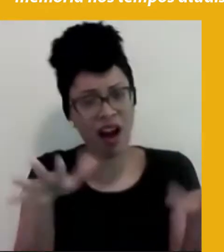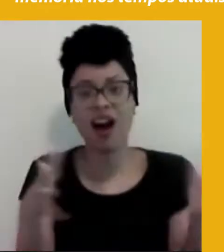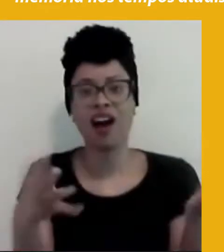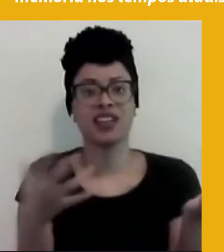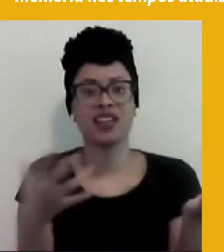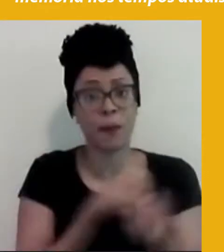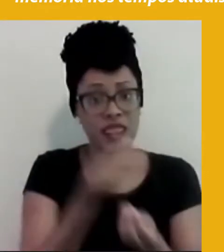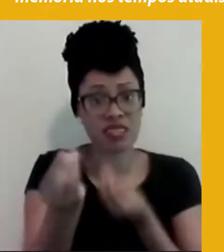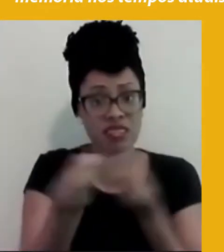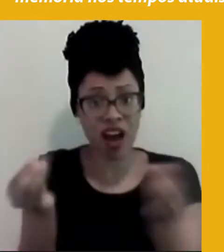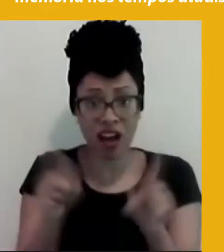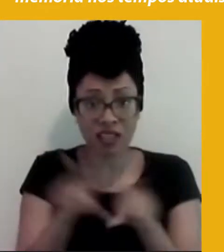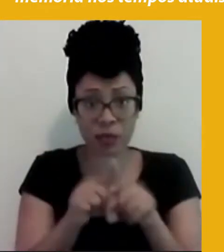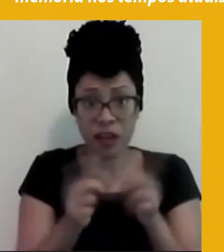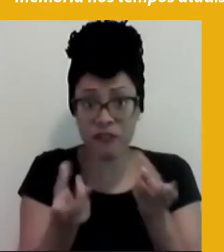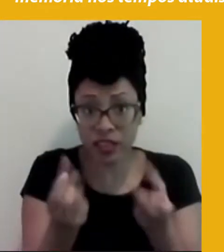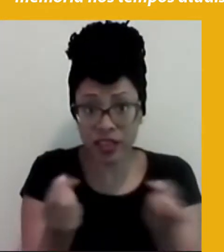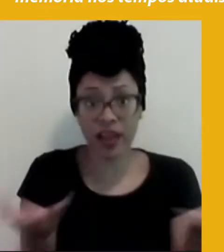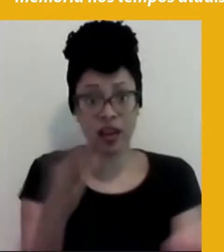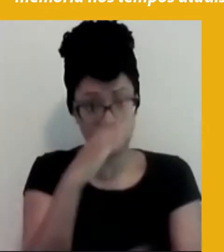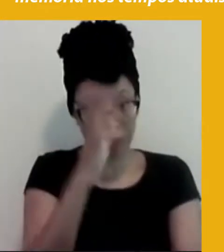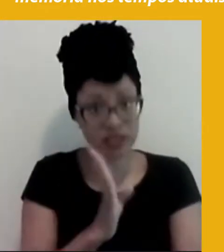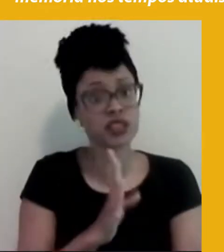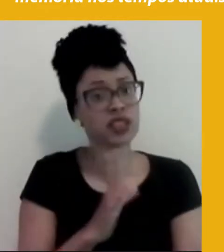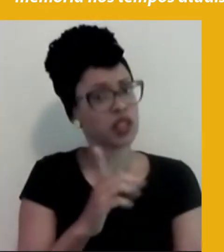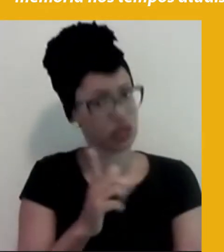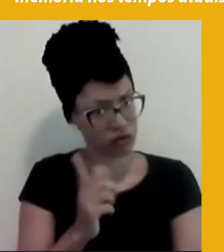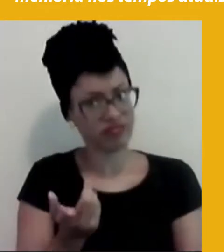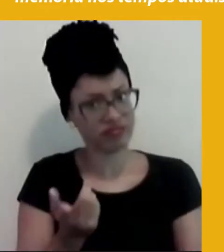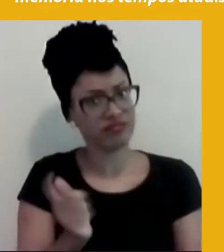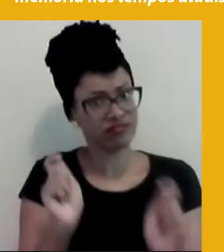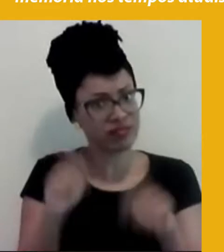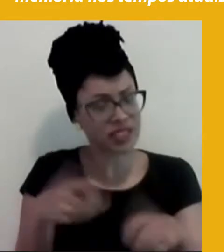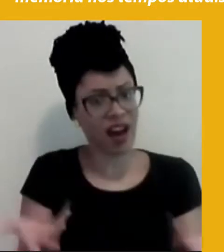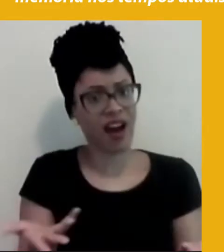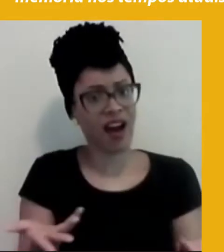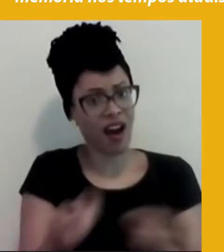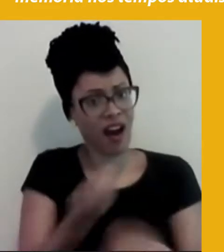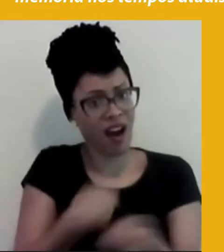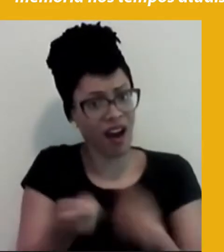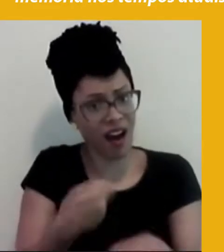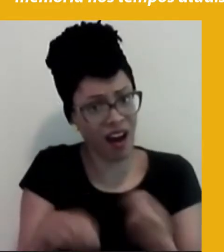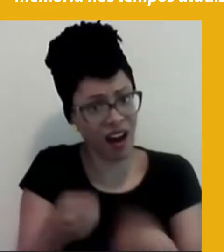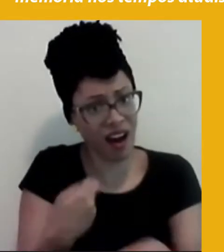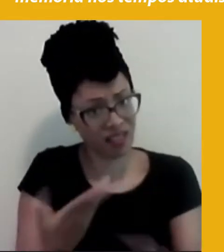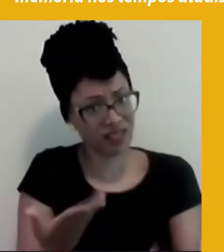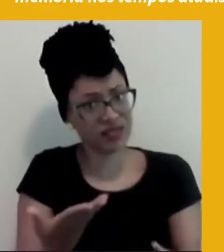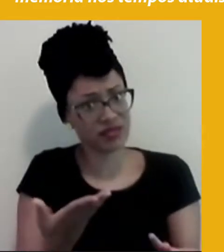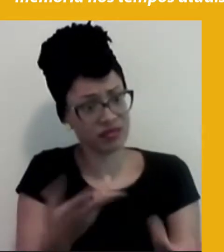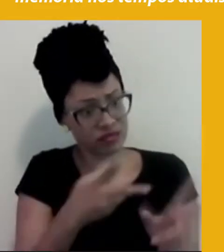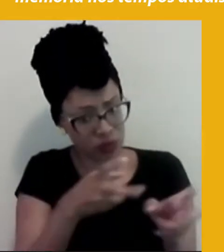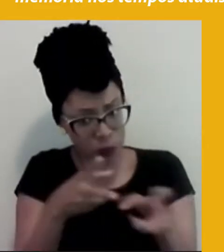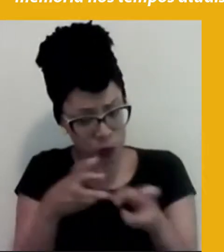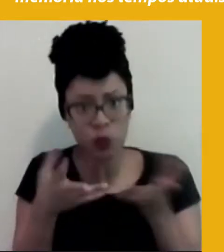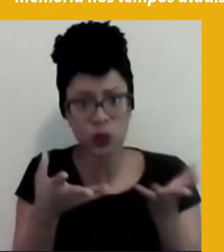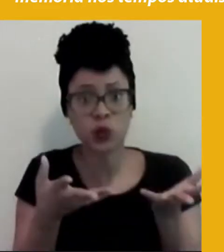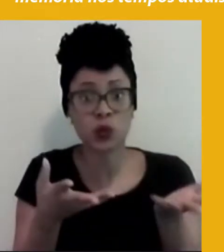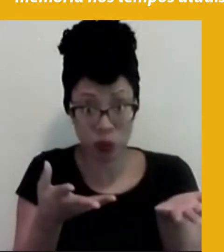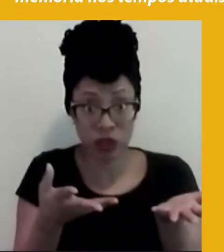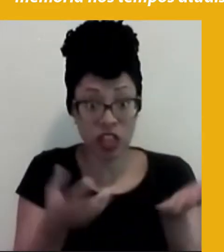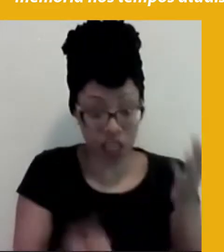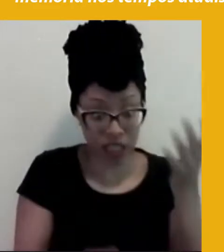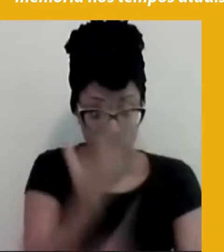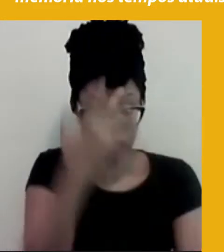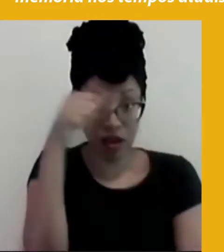capital científico para fazer isso. O Brasil poderia estar produzindo muita vacina feita no Brasil, desenvolvida no Brasil. Estão tentando